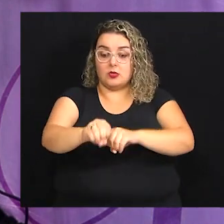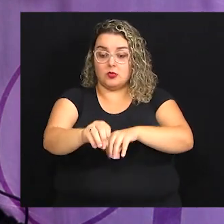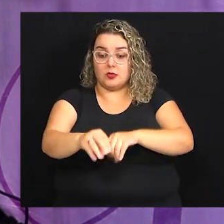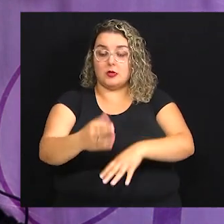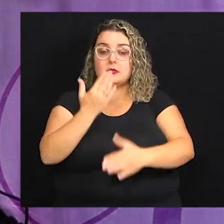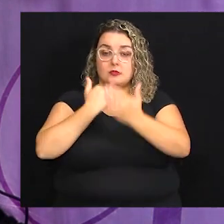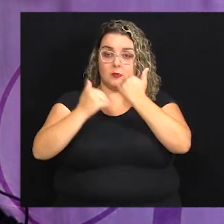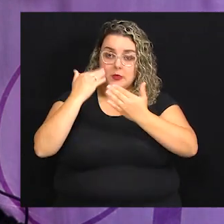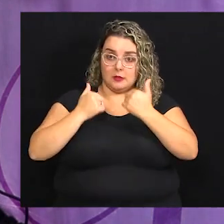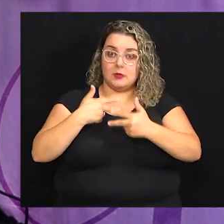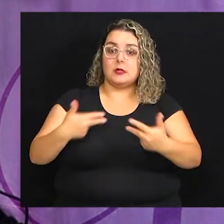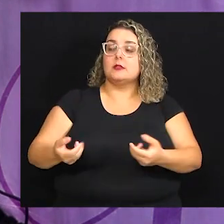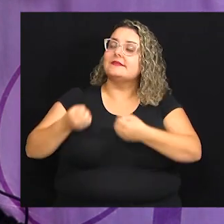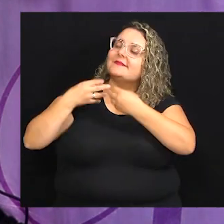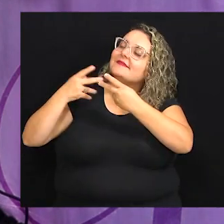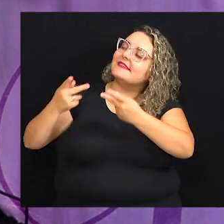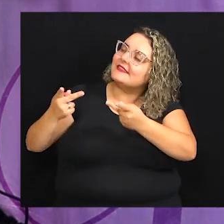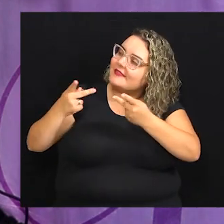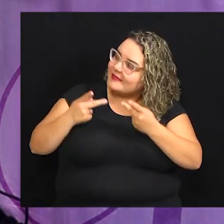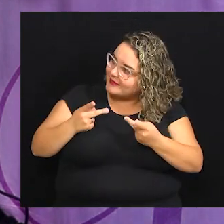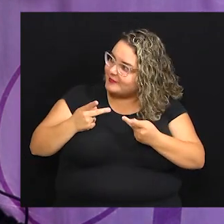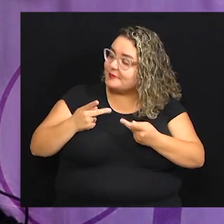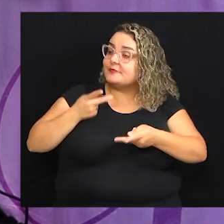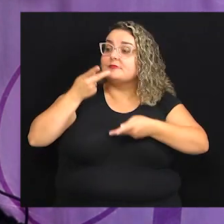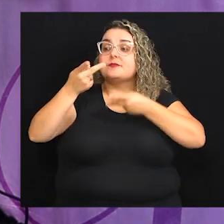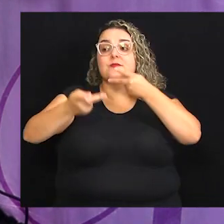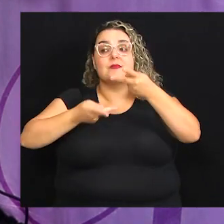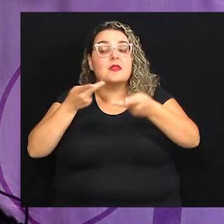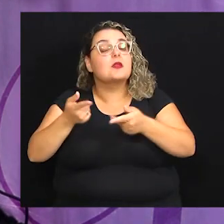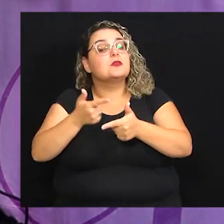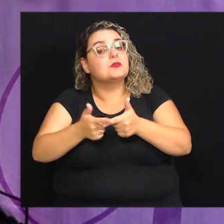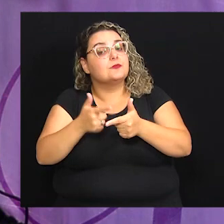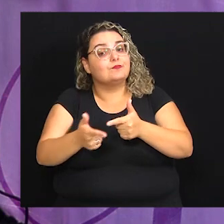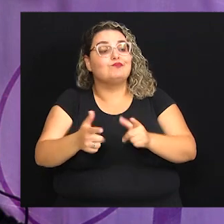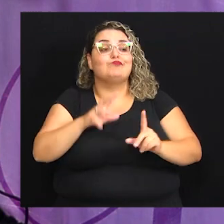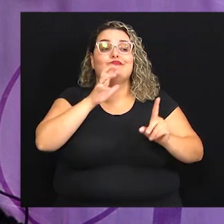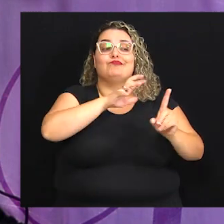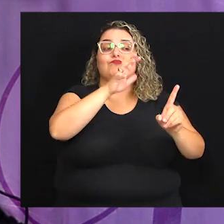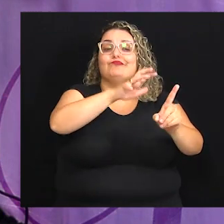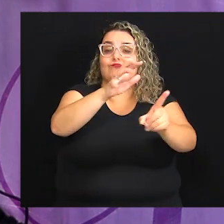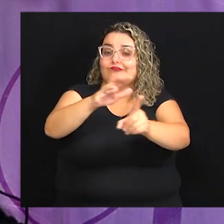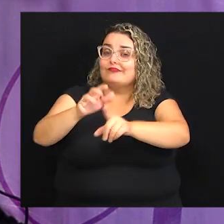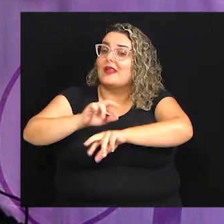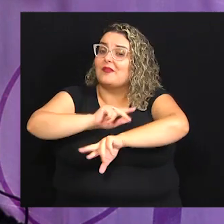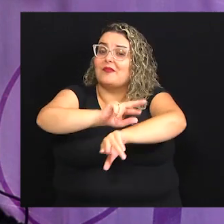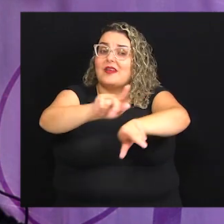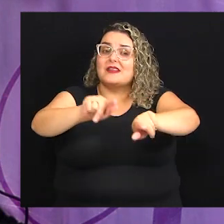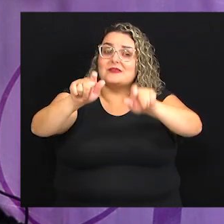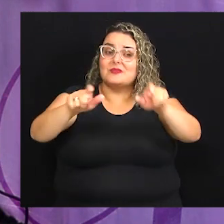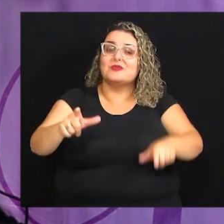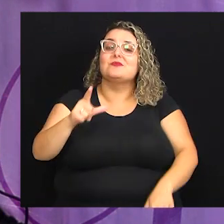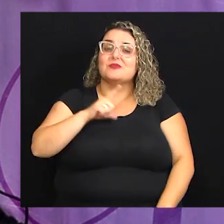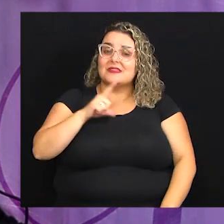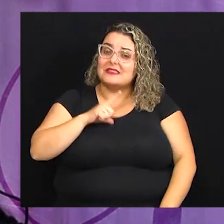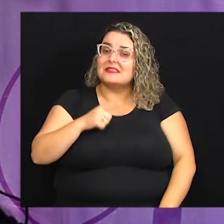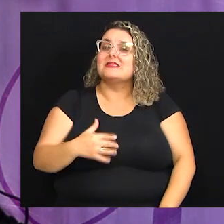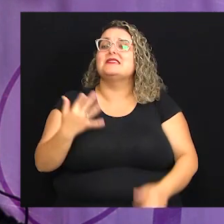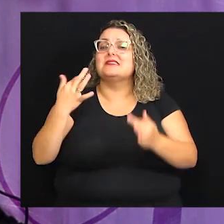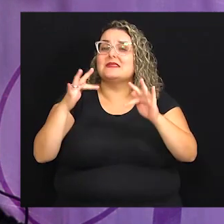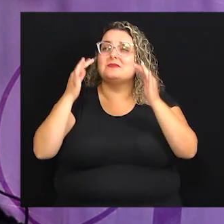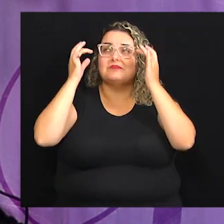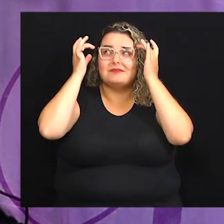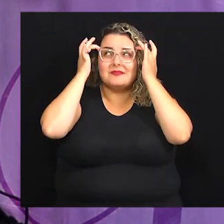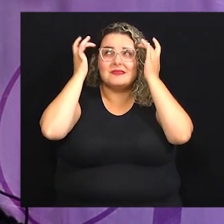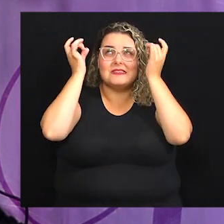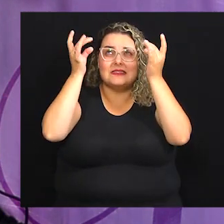nutricional. Alessandra, seja muito bem-vinda para falar sobre esse problema que afeta tanta gente. Muito obrigada pela sua